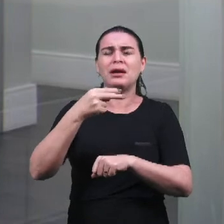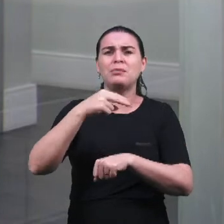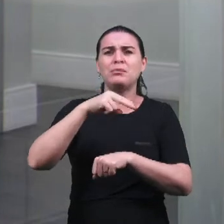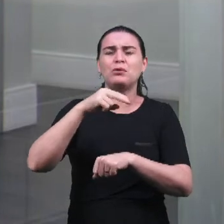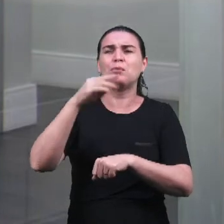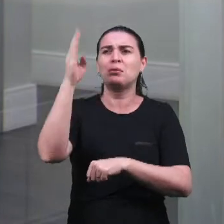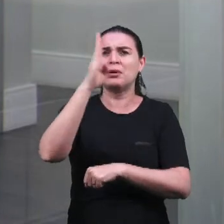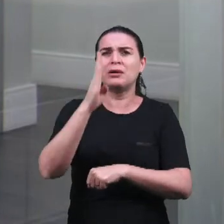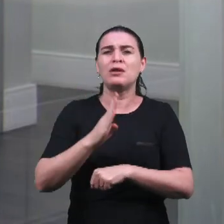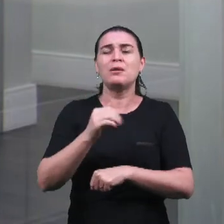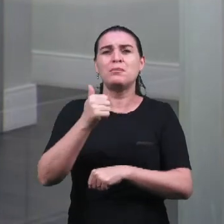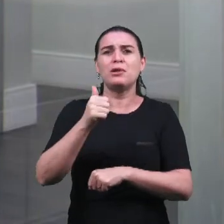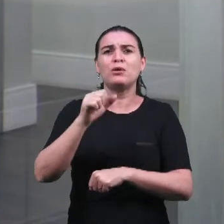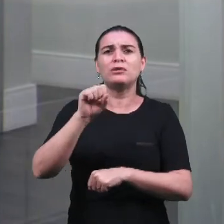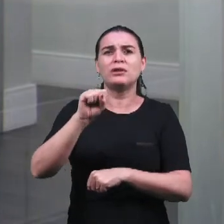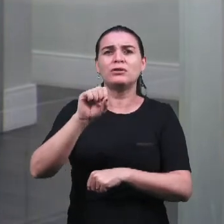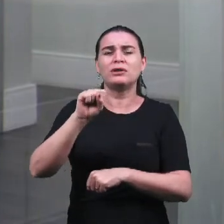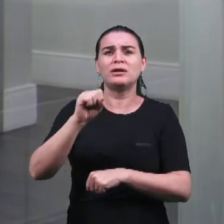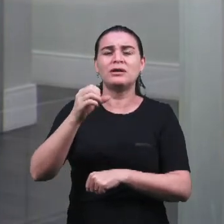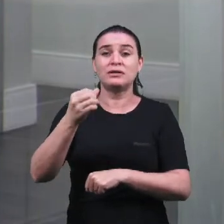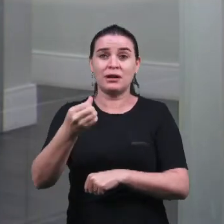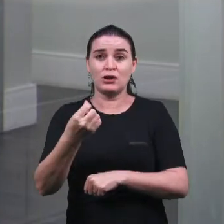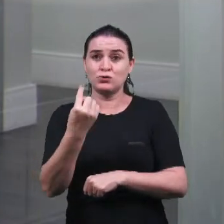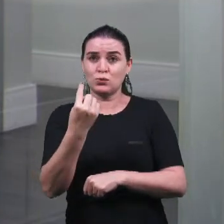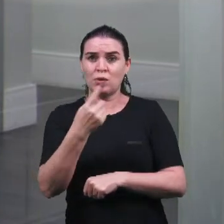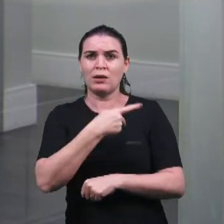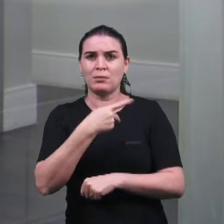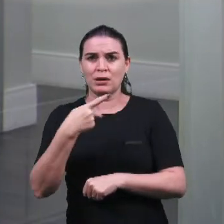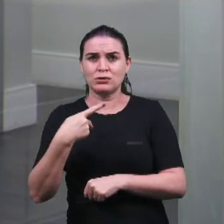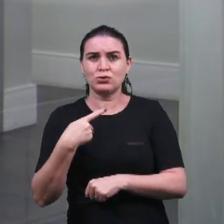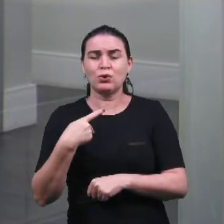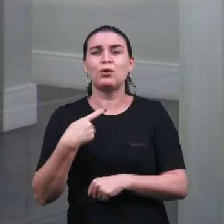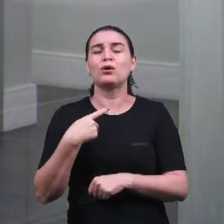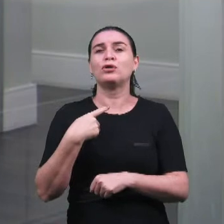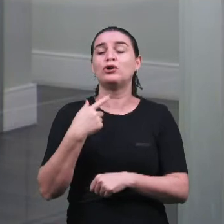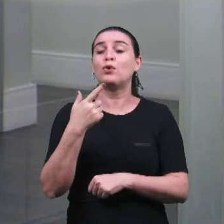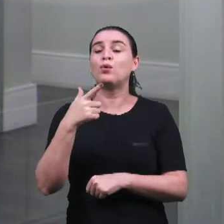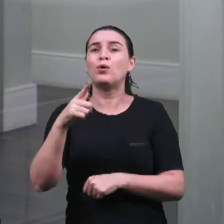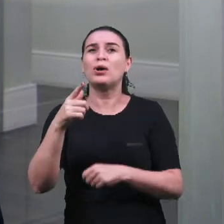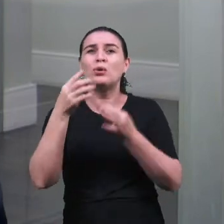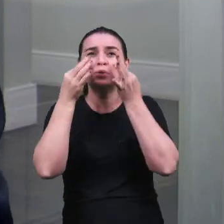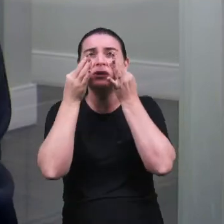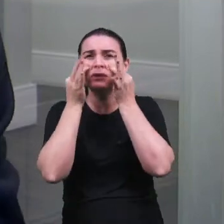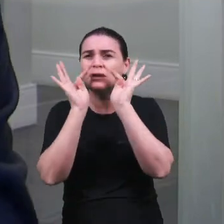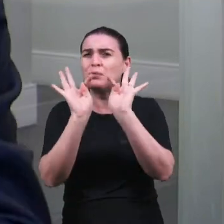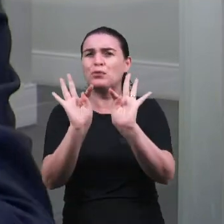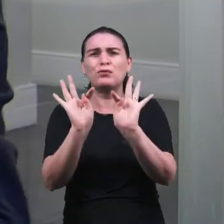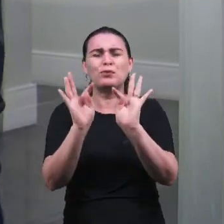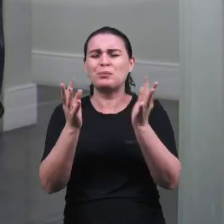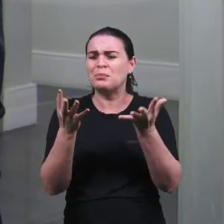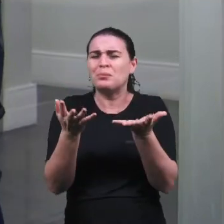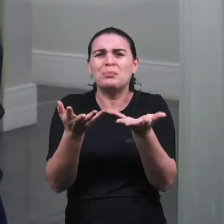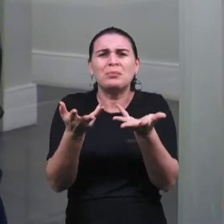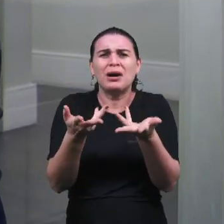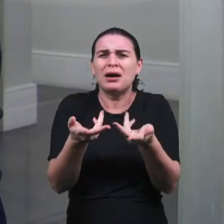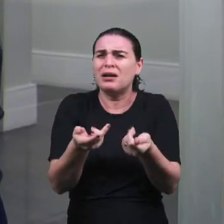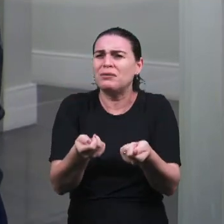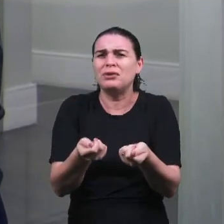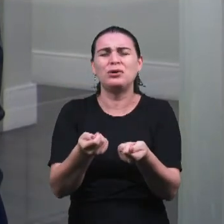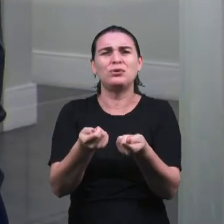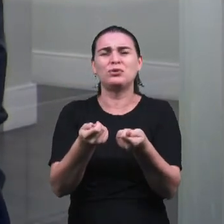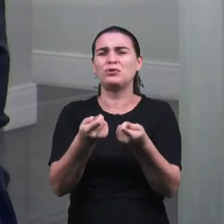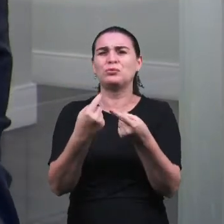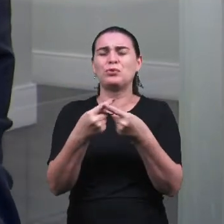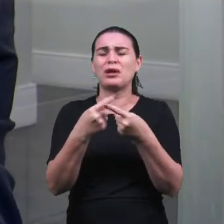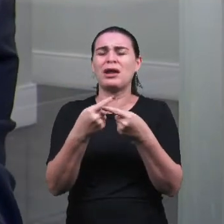1986. E que se converteram. Um hoje é pastor, e o testemunho deles foi um quebrantamento, né, Kleber? Foi uma coisa assim. Realmente. Foi